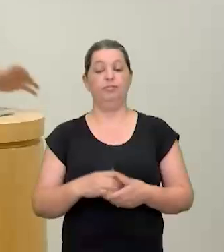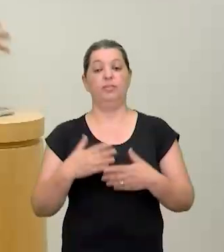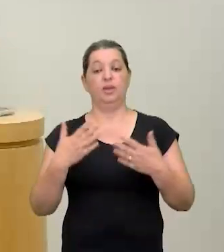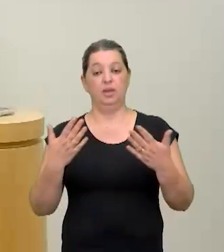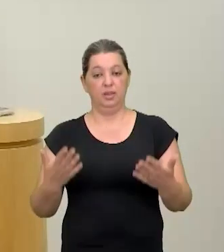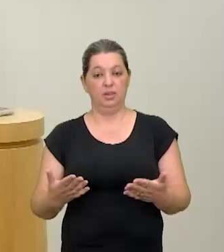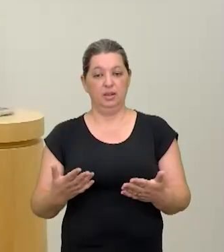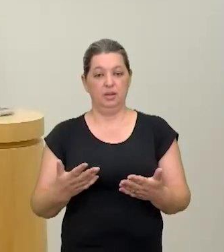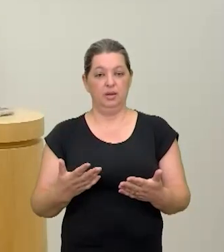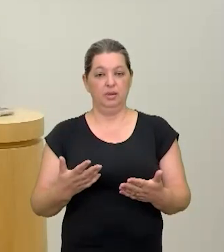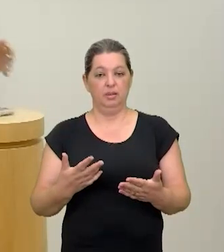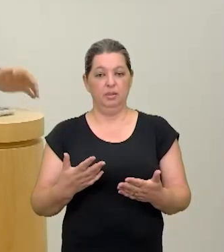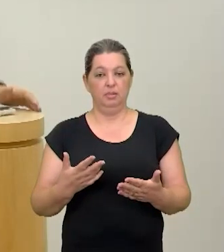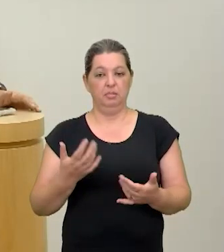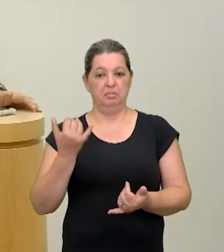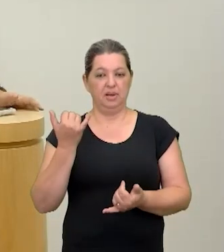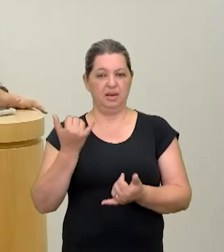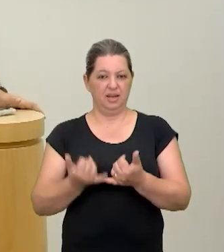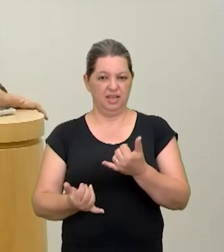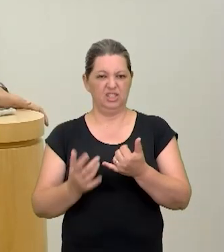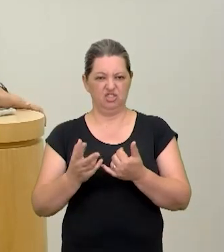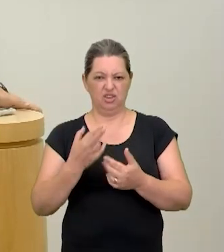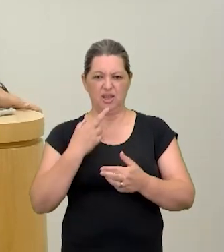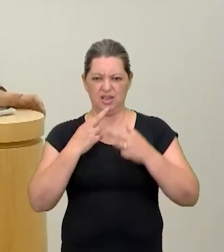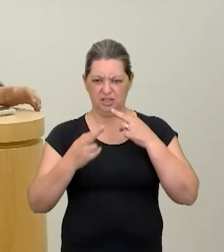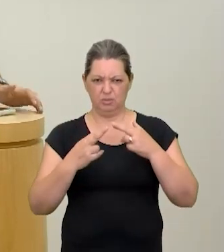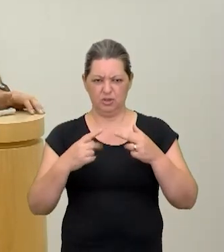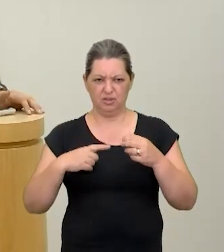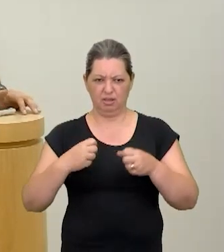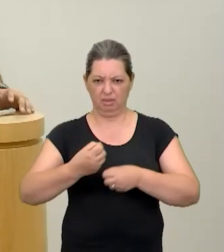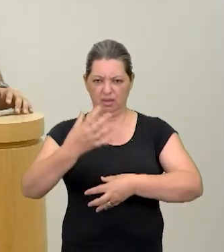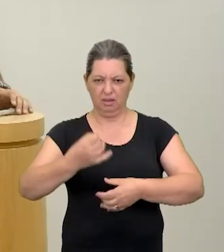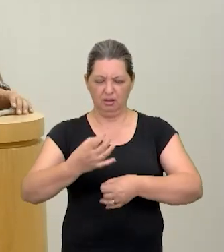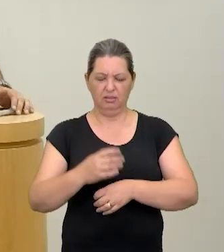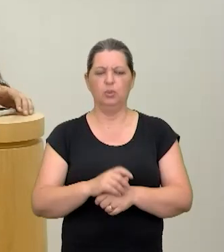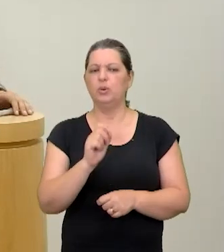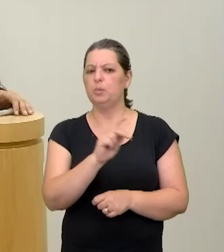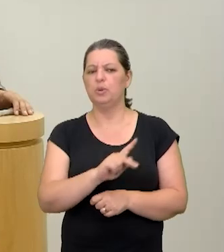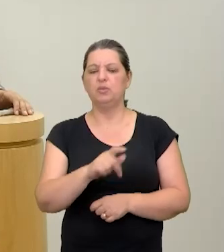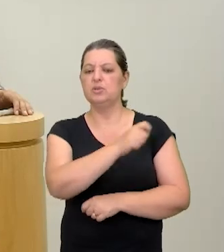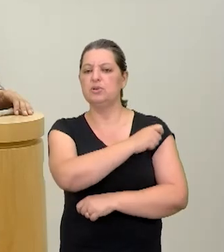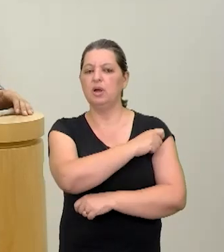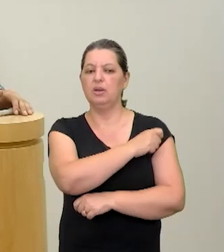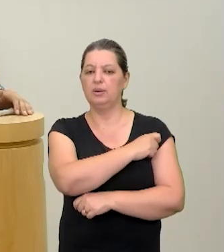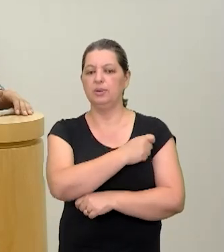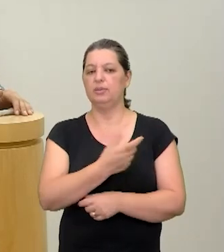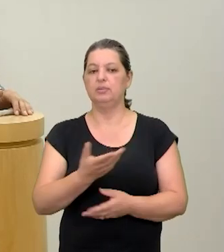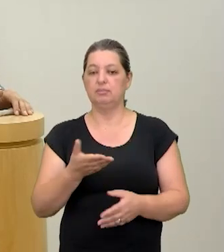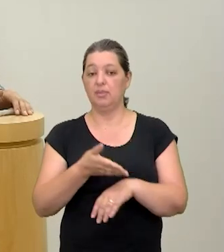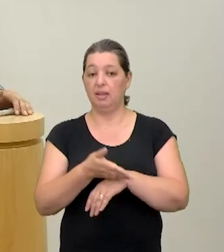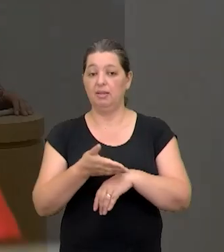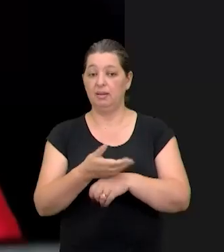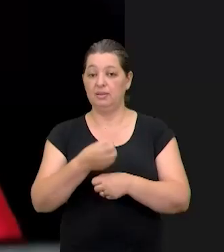Então, parece aqui que já chegaram as respostas. Professor Jocélio, o que os nossos professores e alunos nos trouxeram